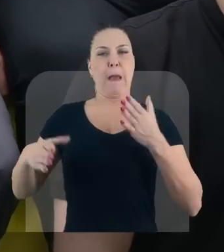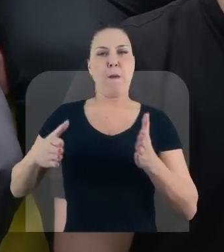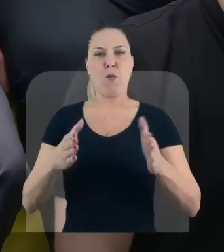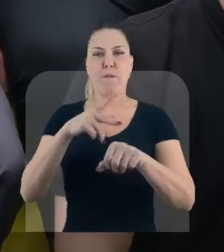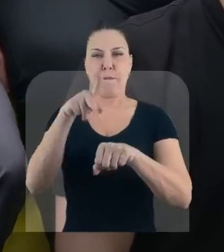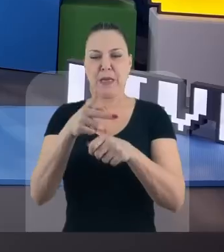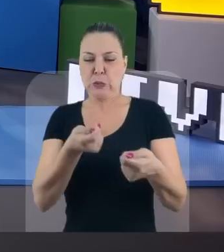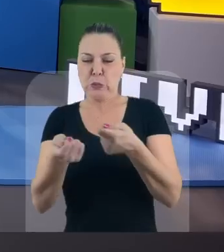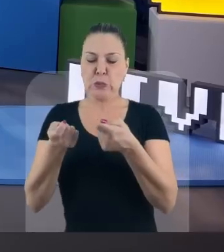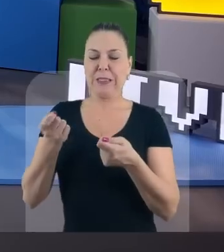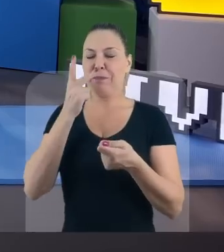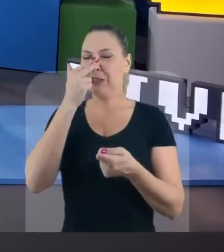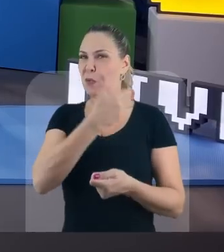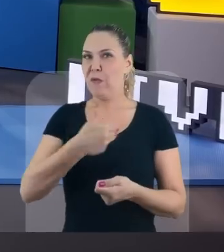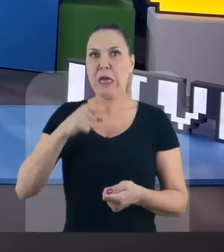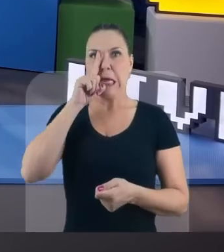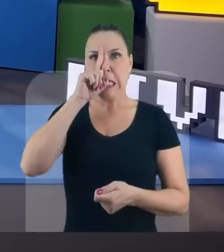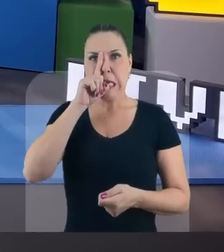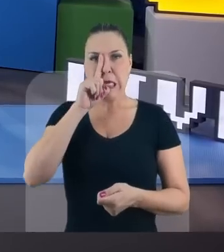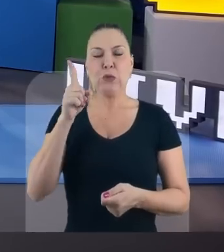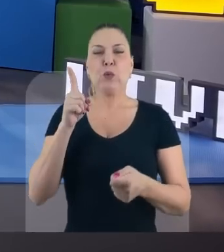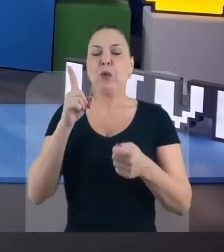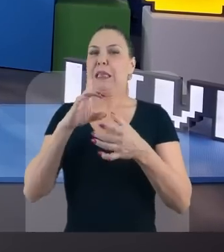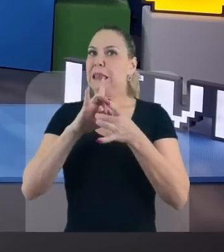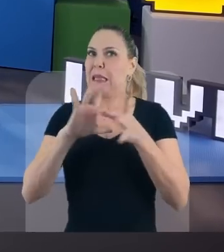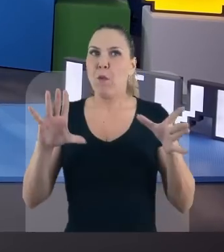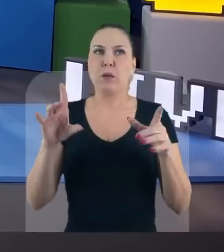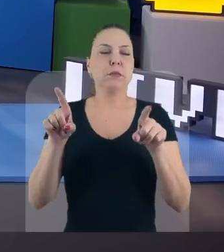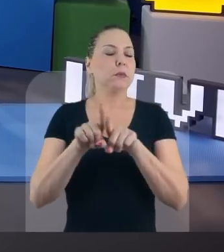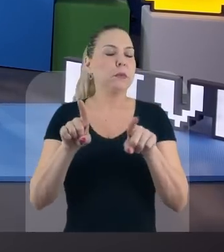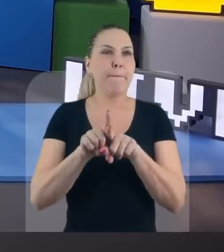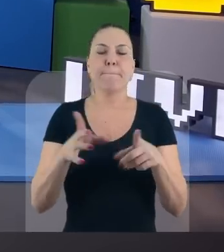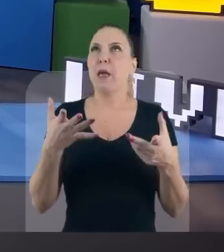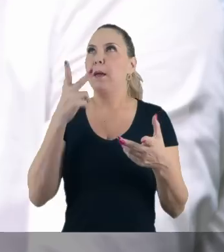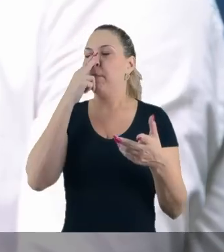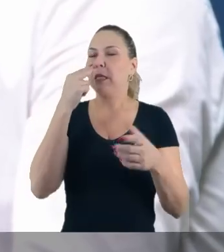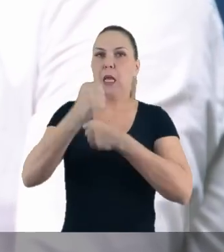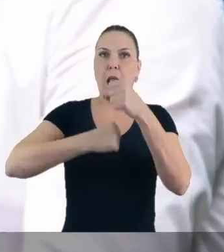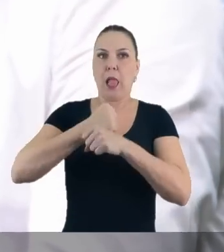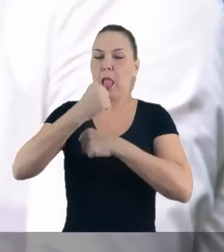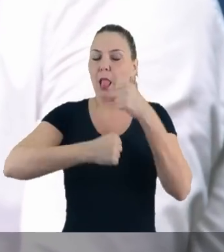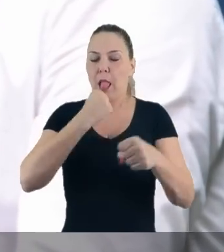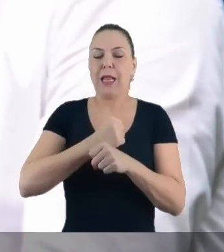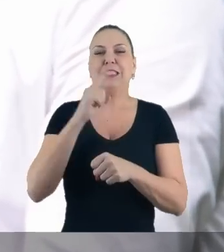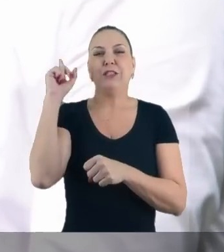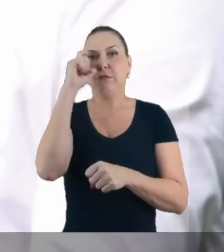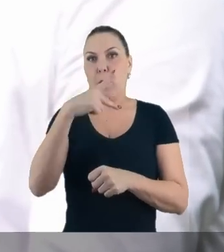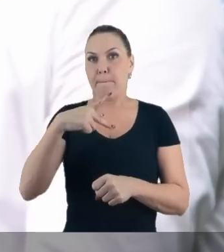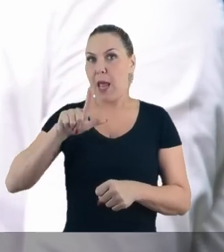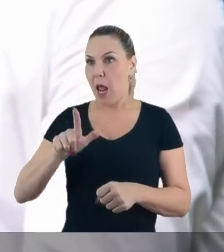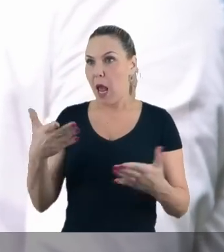é um governo que é, eu diria, o maior risco para a nossa democracia das últimas décadas. E o PL